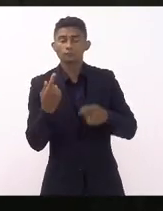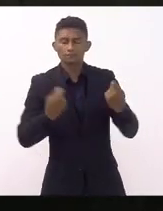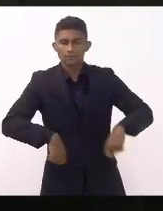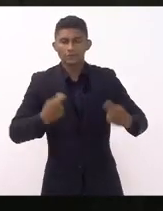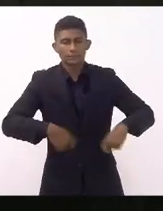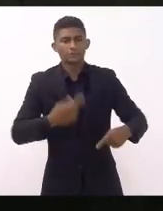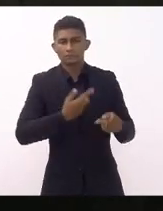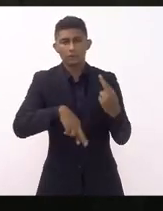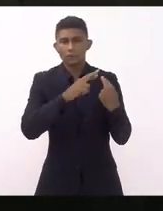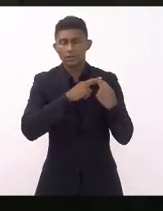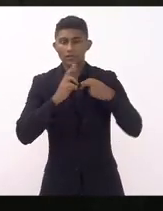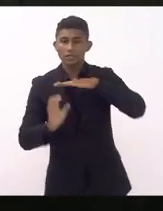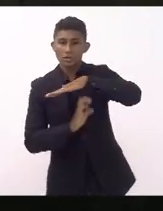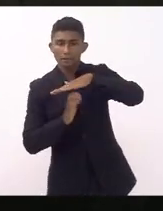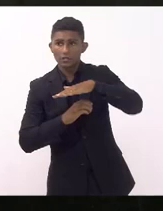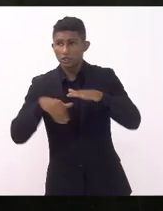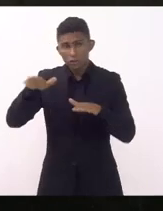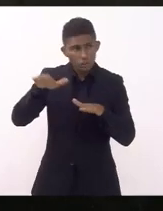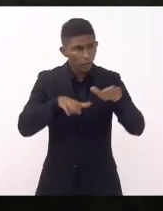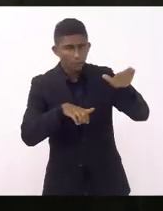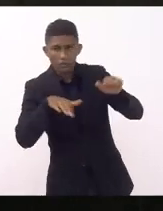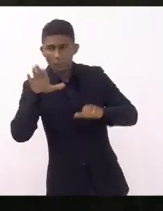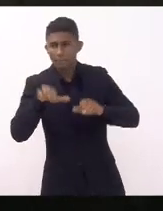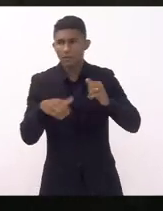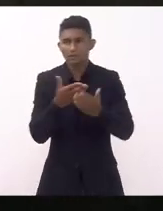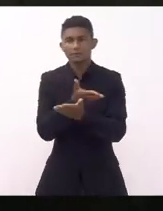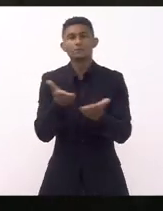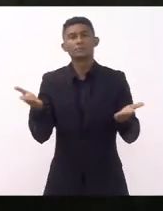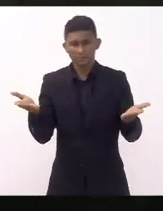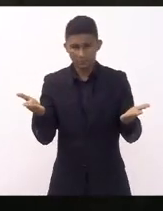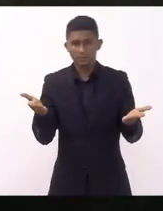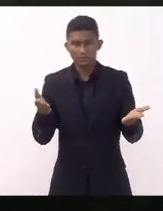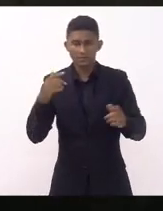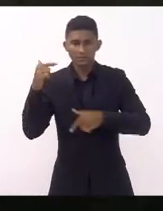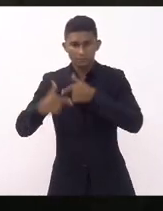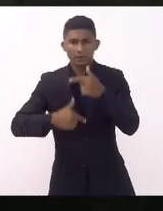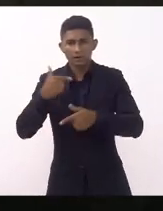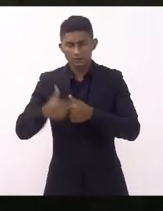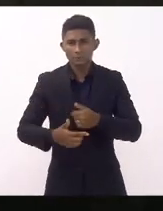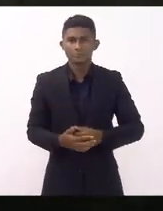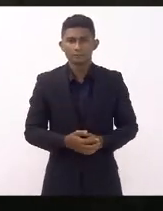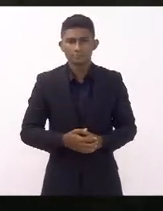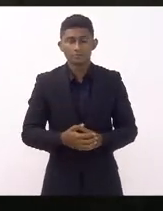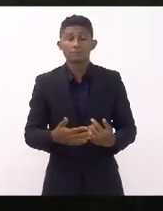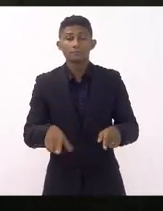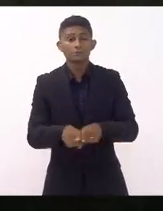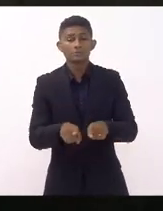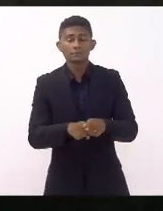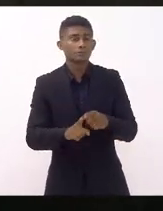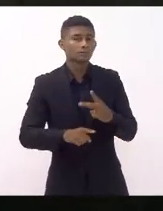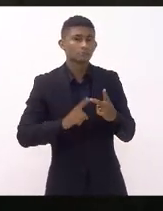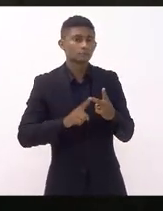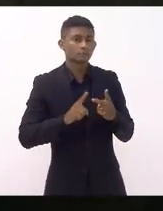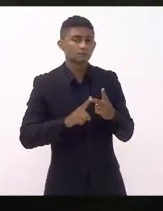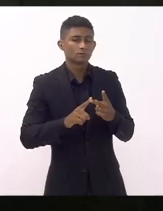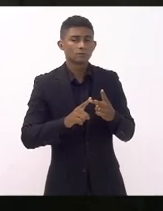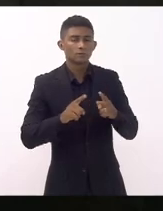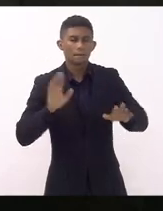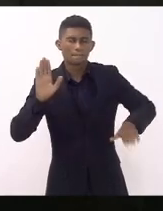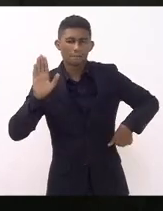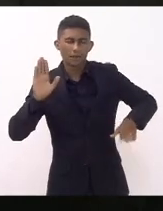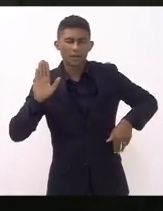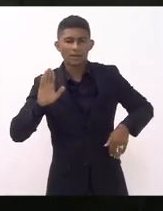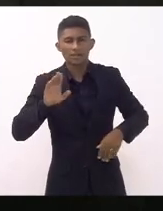de chamar essas empresas que são prestadoras de serviços. E a Praia Vermelha, lá na Ilha